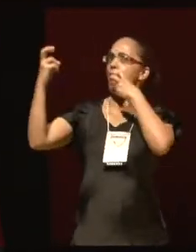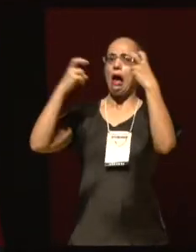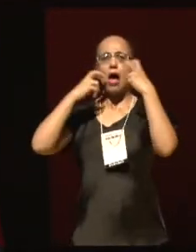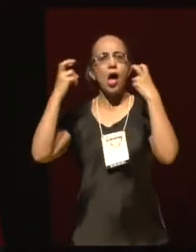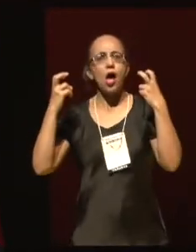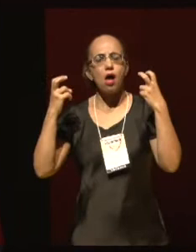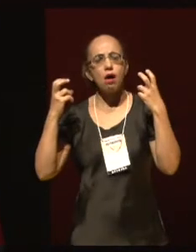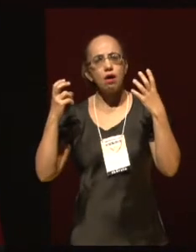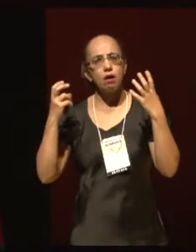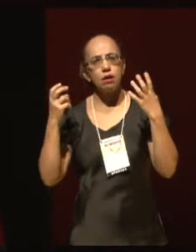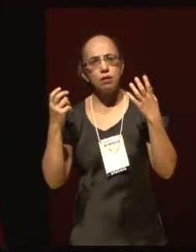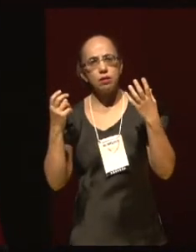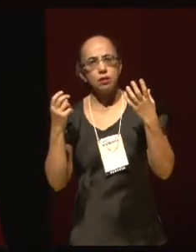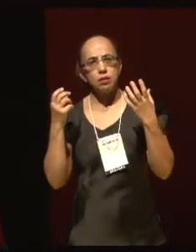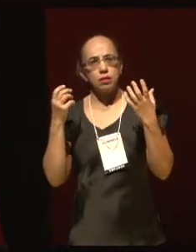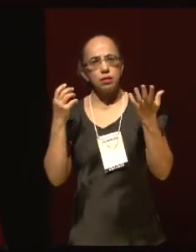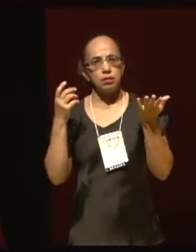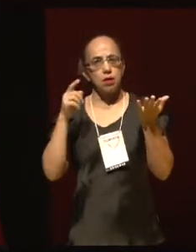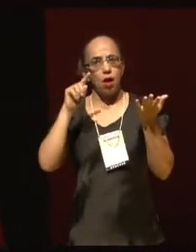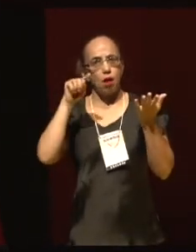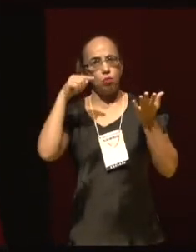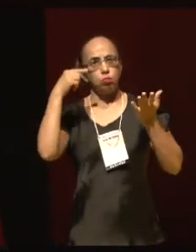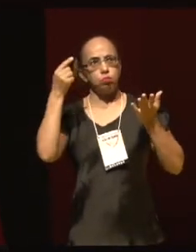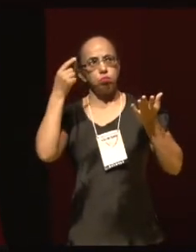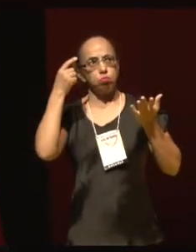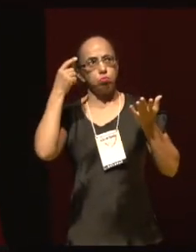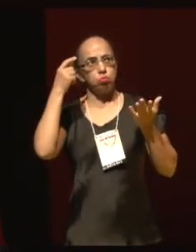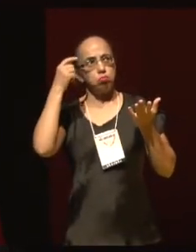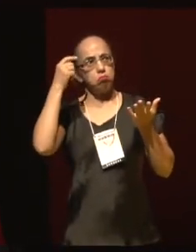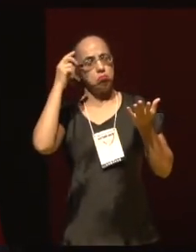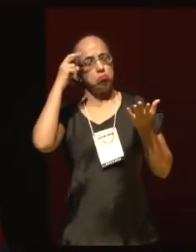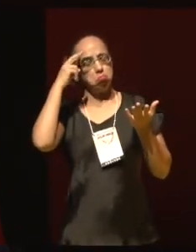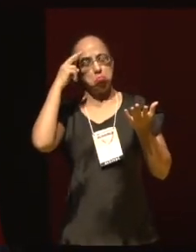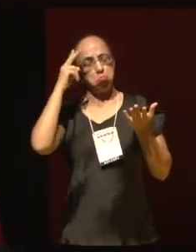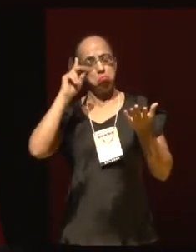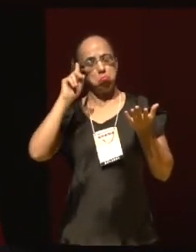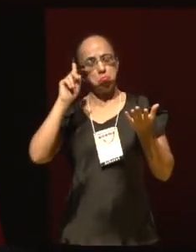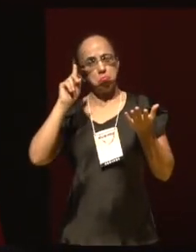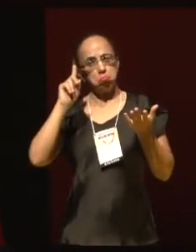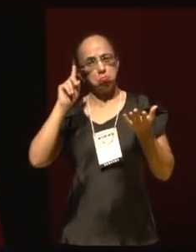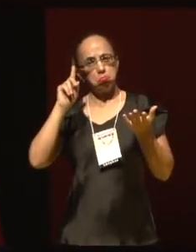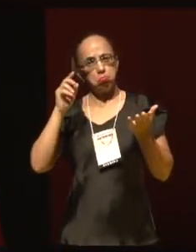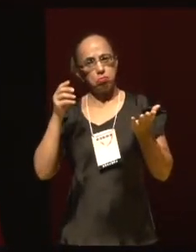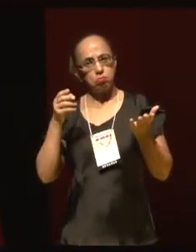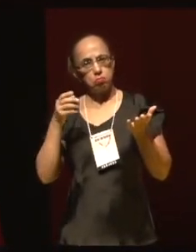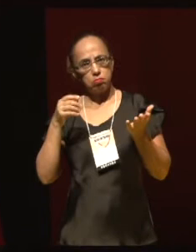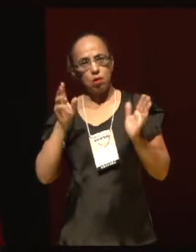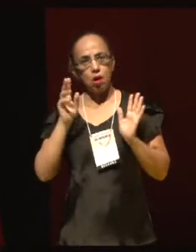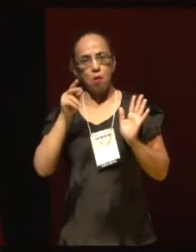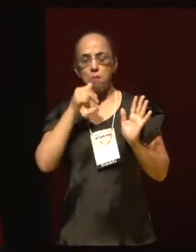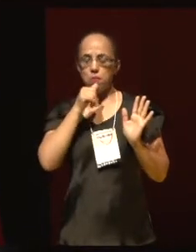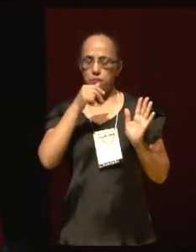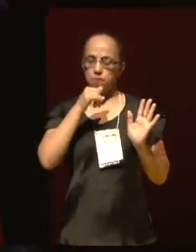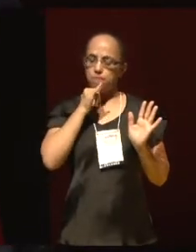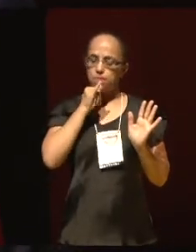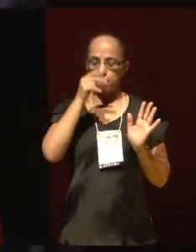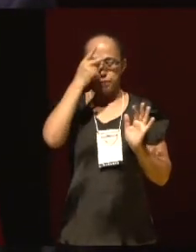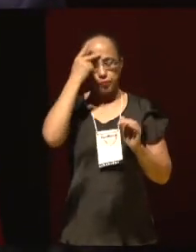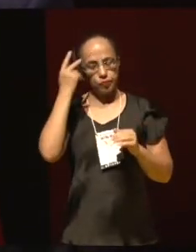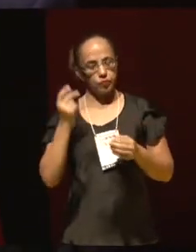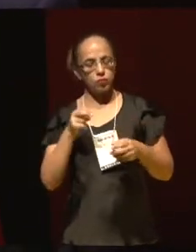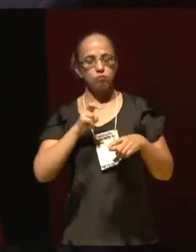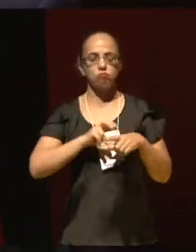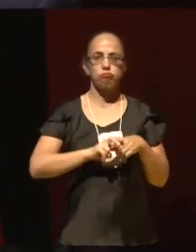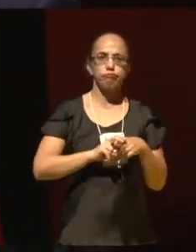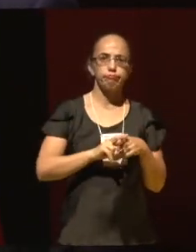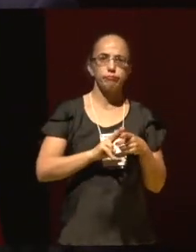Está em um cinema e esta pessoa se levanta e dispara. Coisas que acontecem.